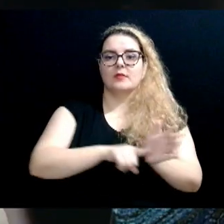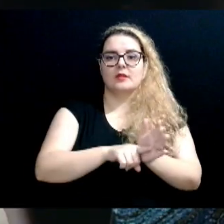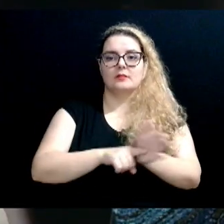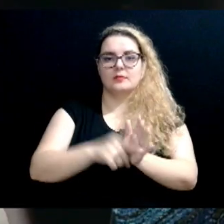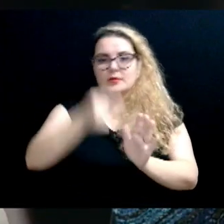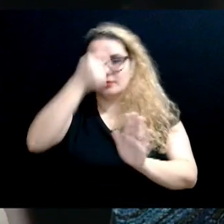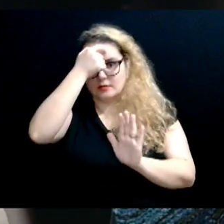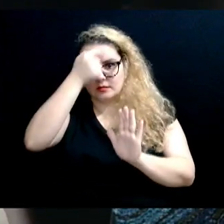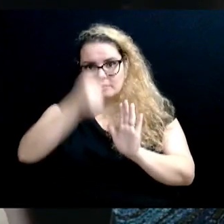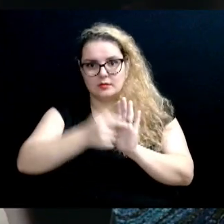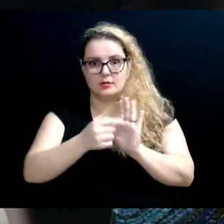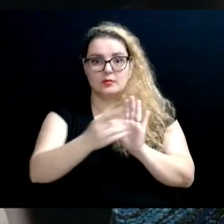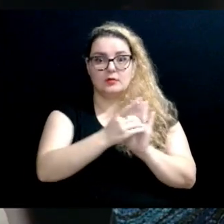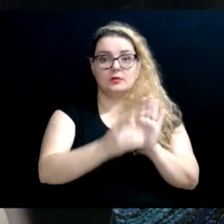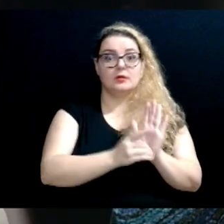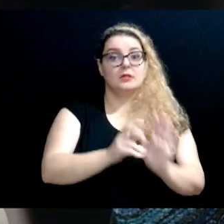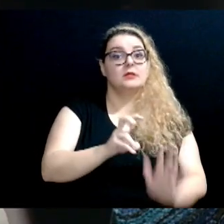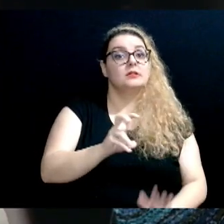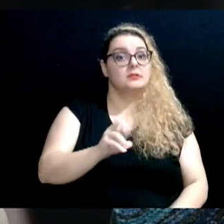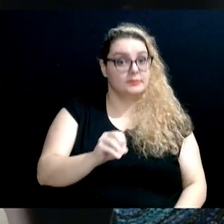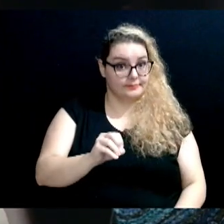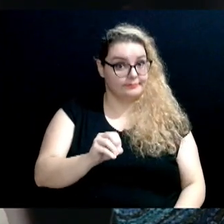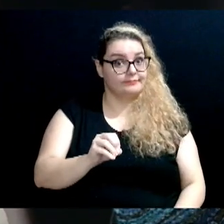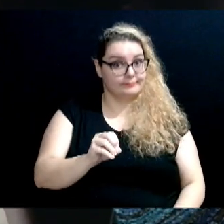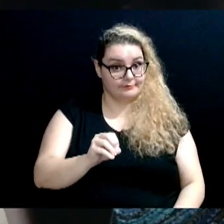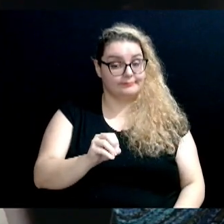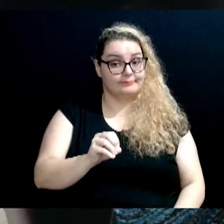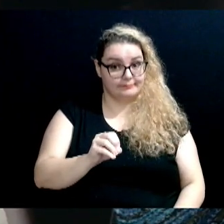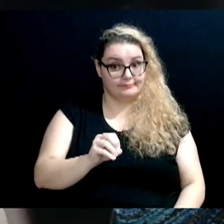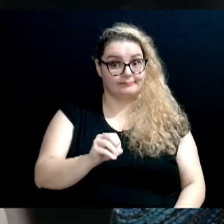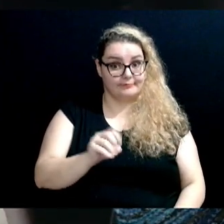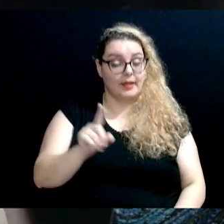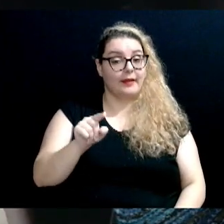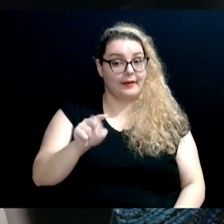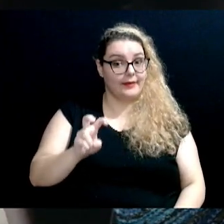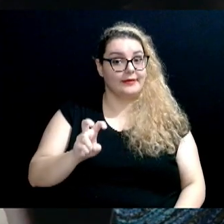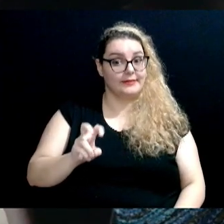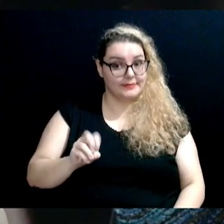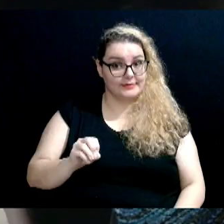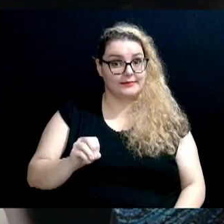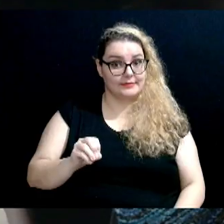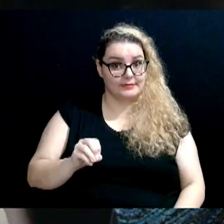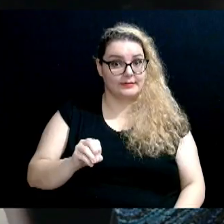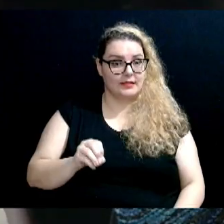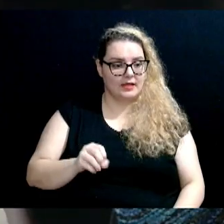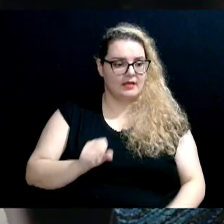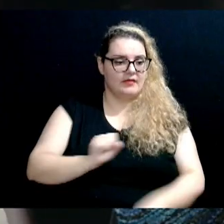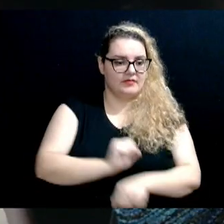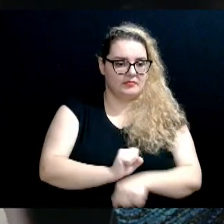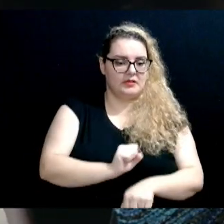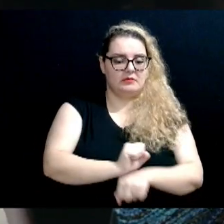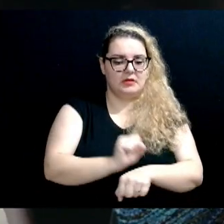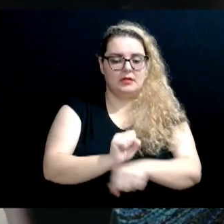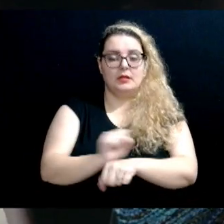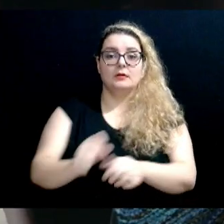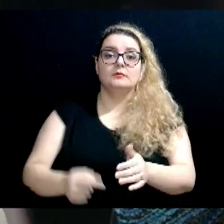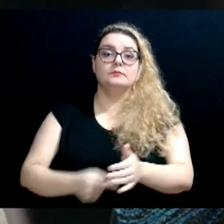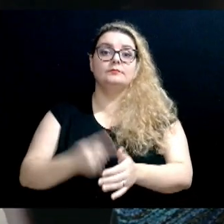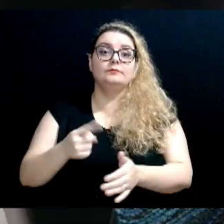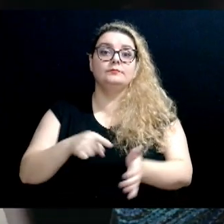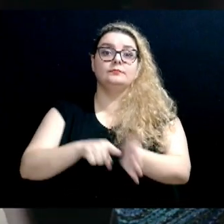década de 50 e ela foi muito freada ao longo do tempo, primeiro porque era uma pesquisa muito